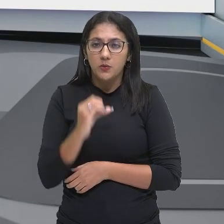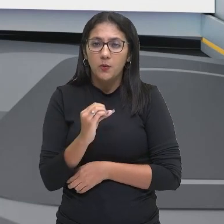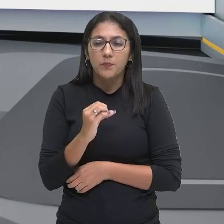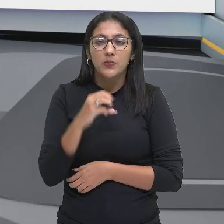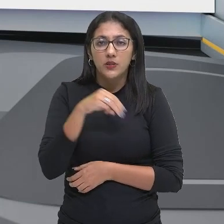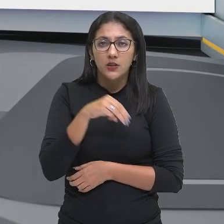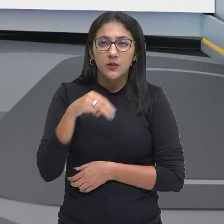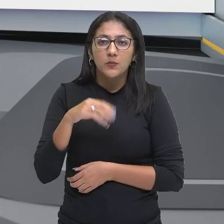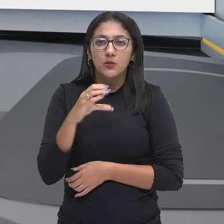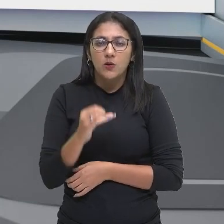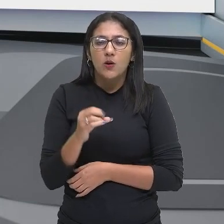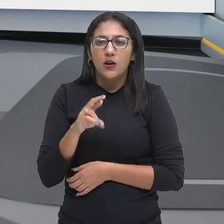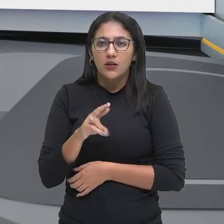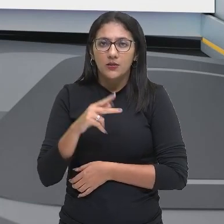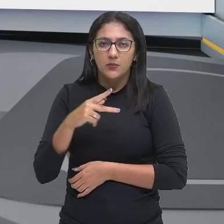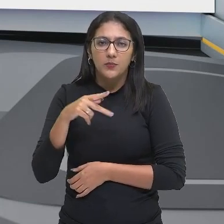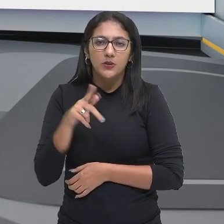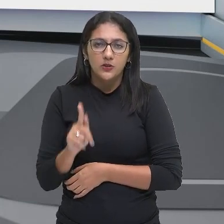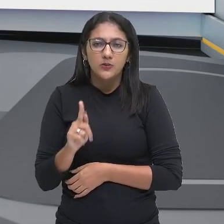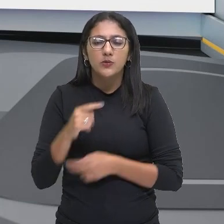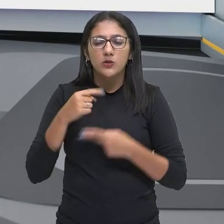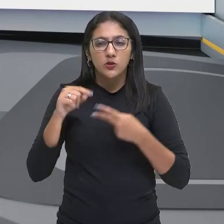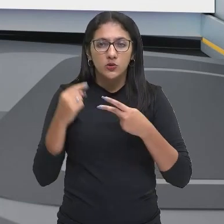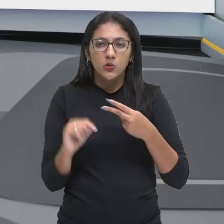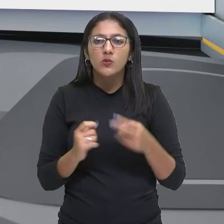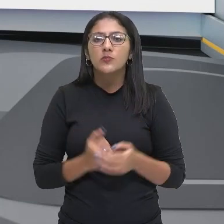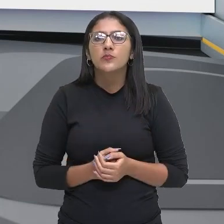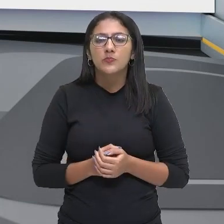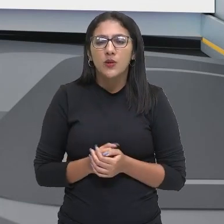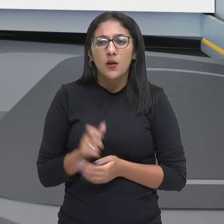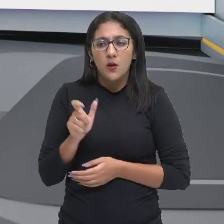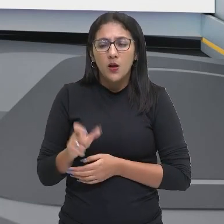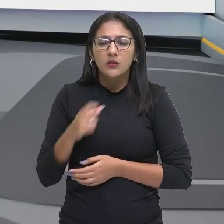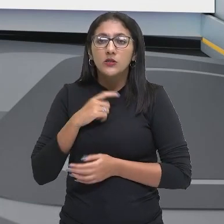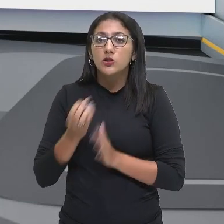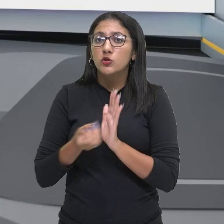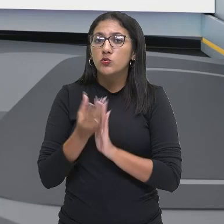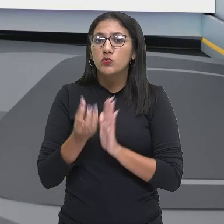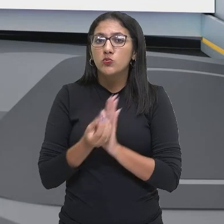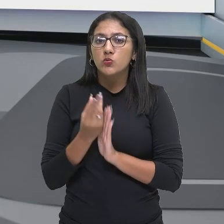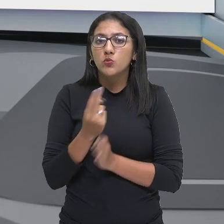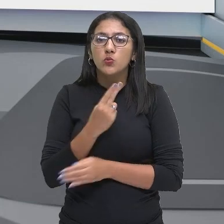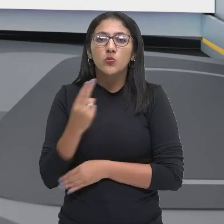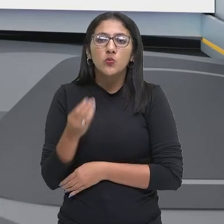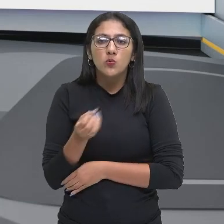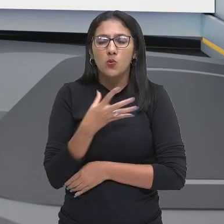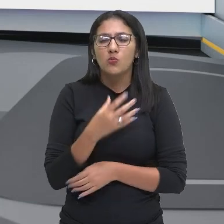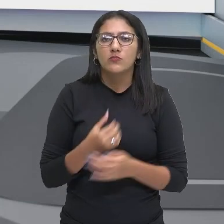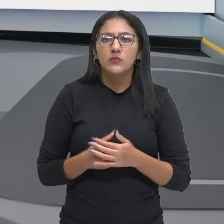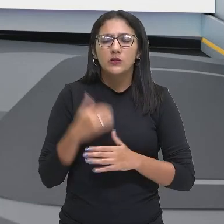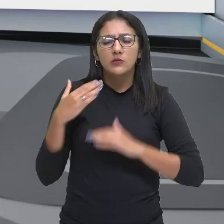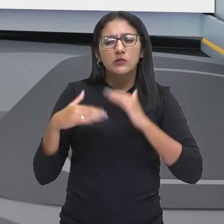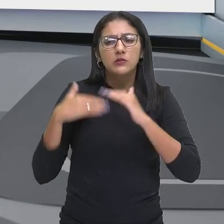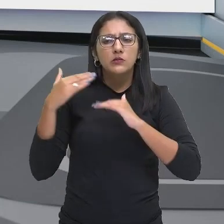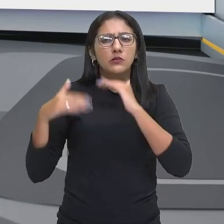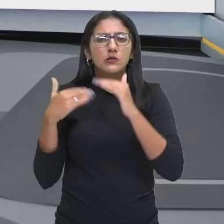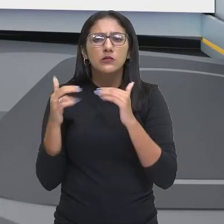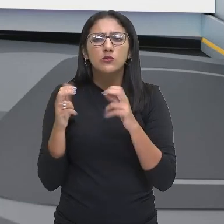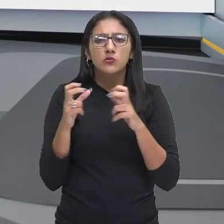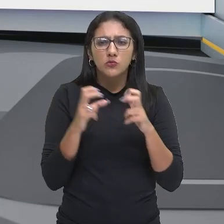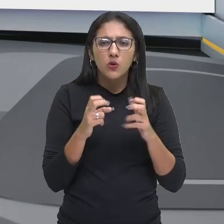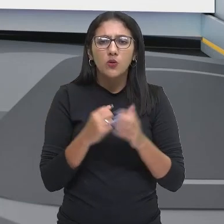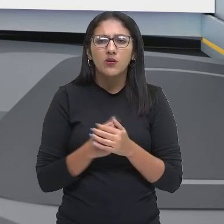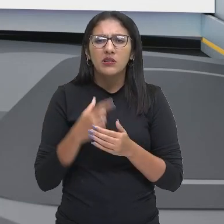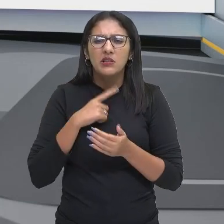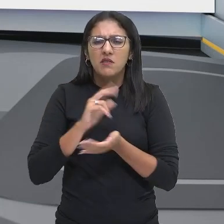e MMORPG, em que o jogador cria um perfil. Com o desenrolar do jogo, um jogador